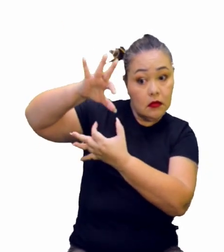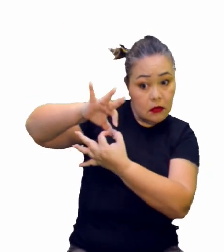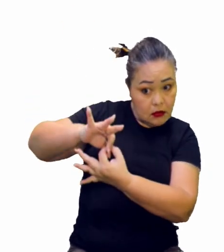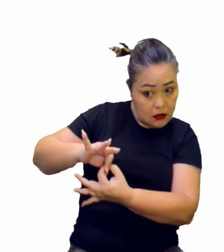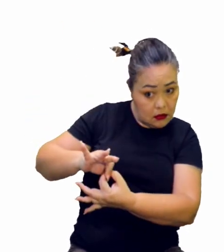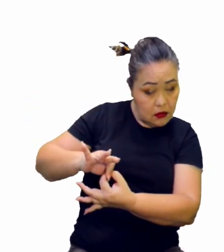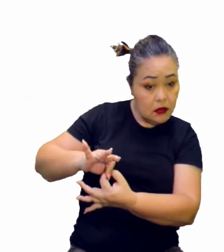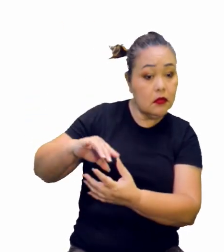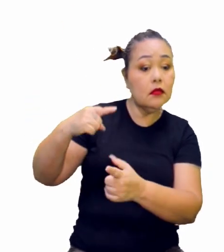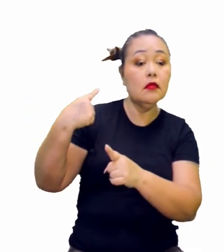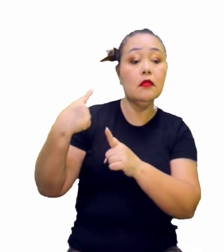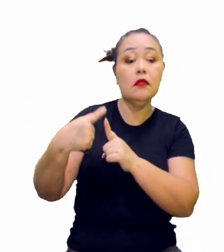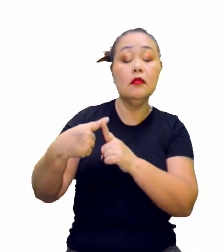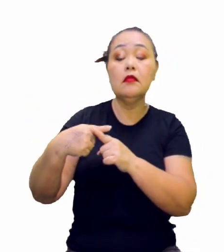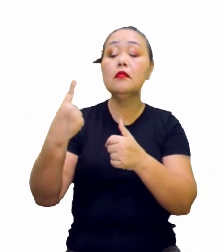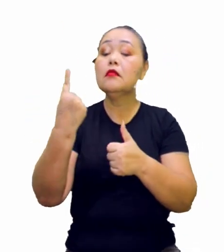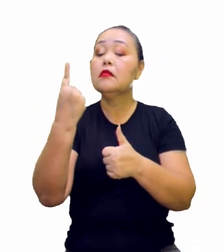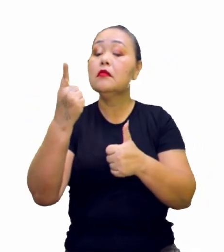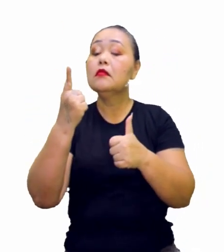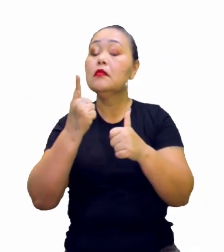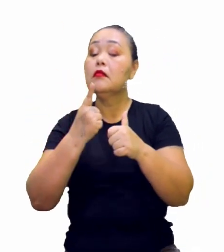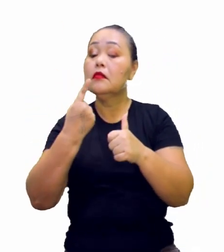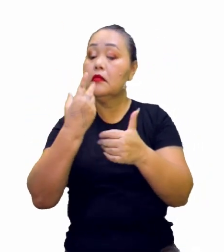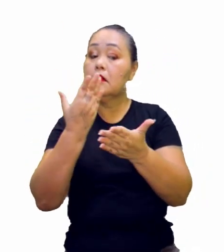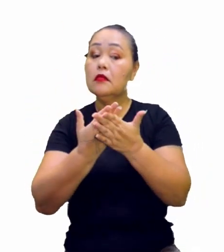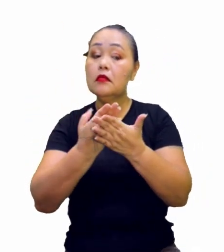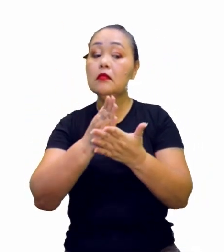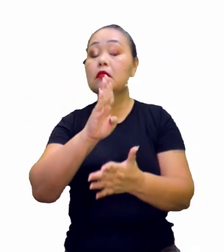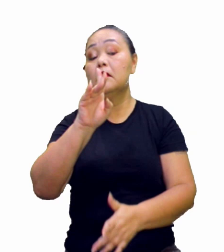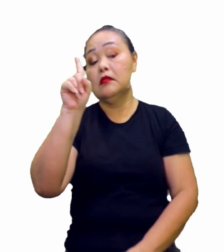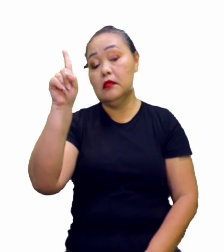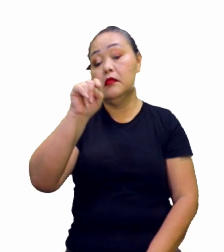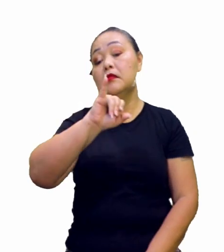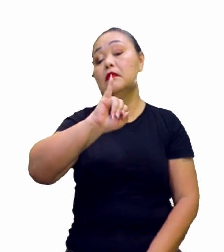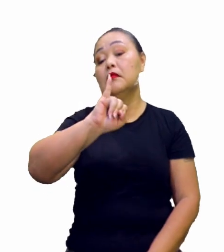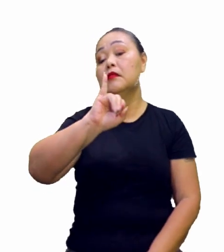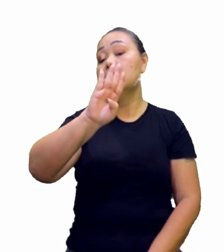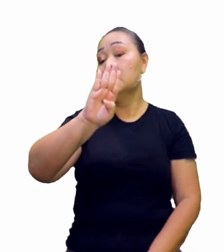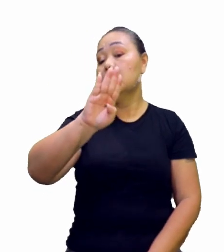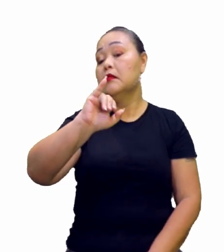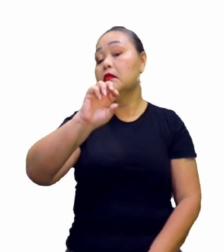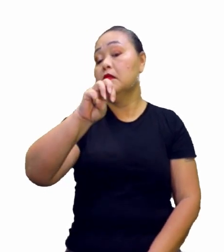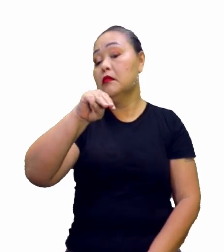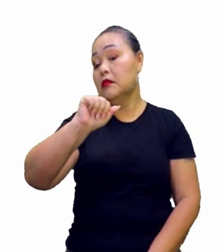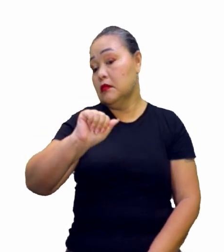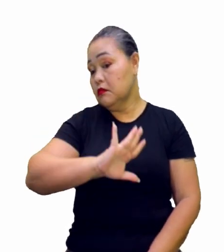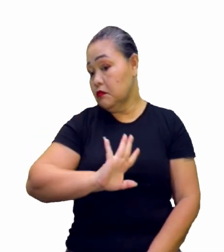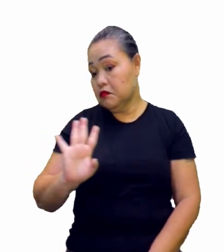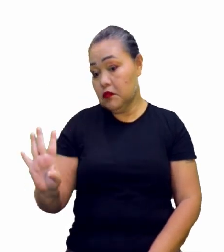Professor, por que a primeira aula de hoje é essa aqui, pessoal? Essa é a primeira aula, ó, bioma.